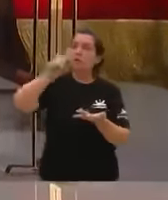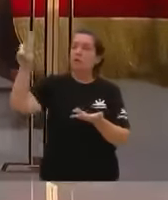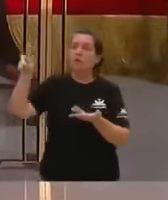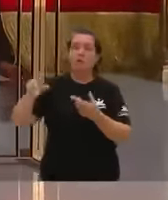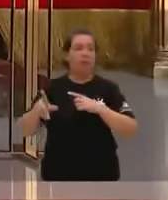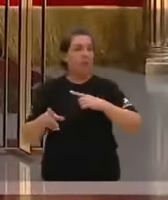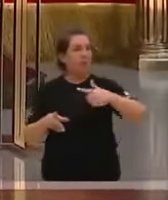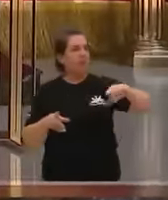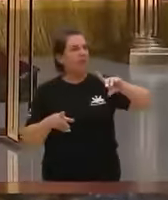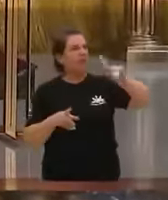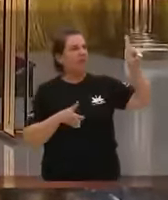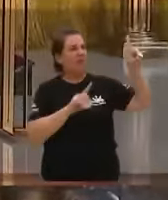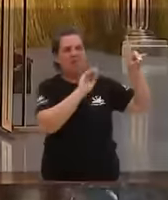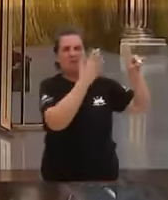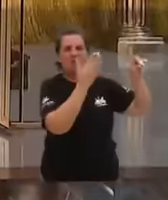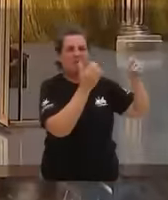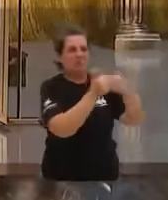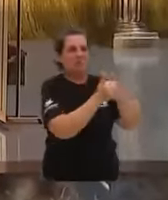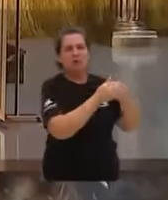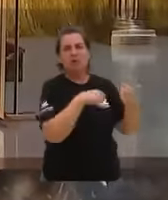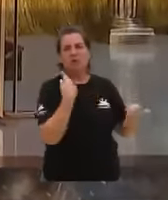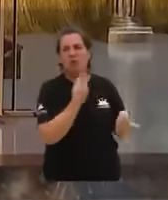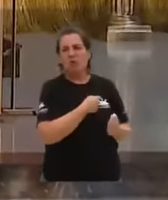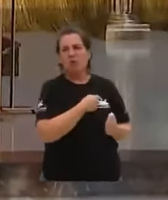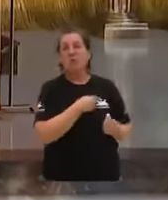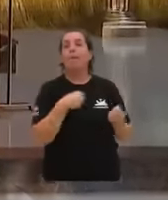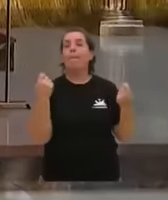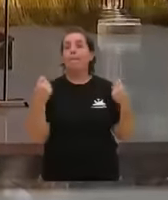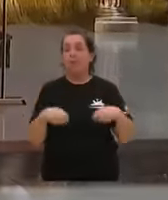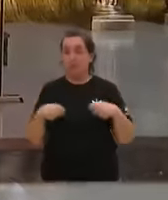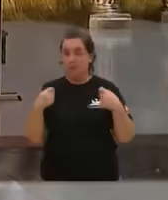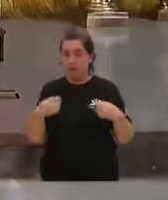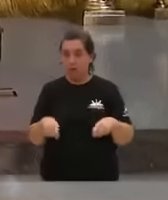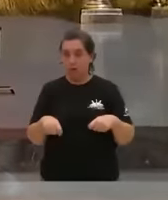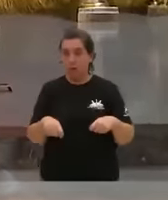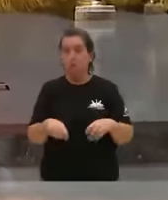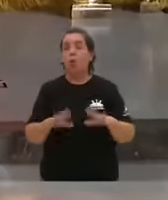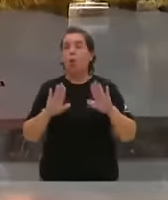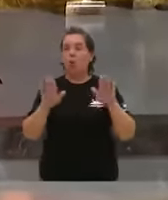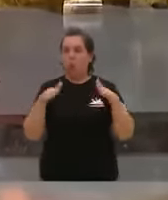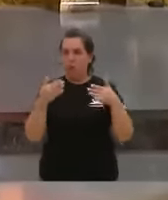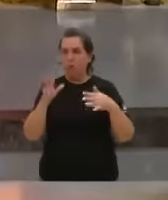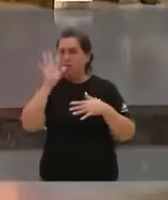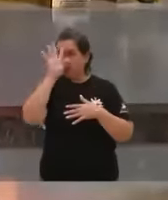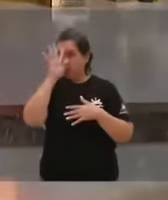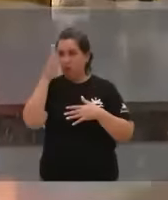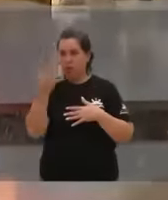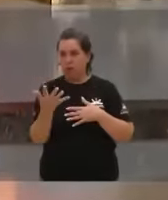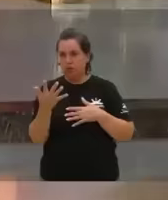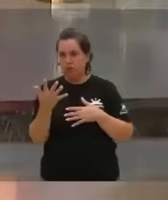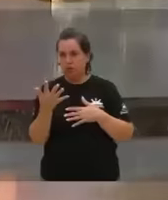outros deuses perto de nós. É preciso, quando tomar a decisão,